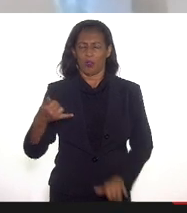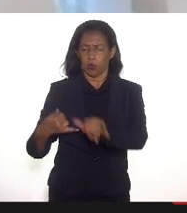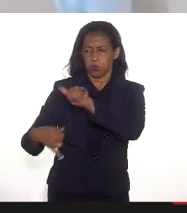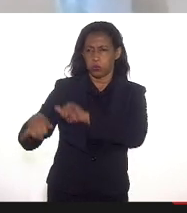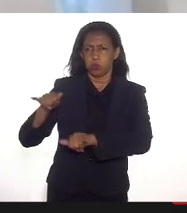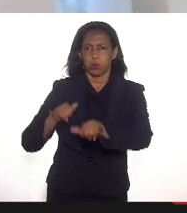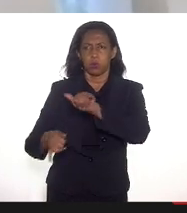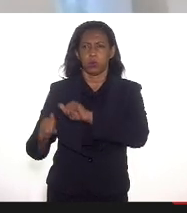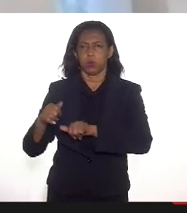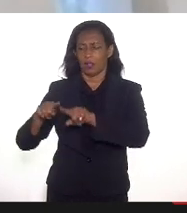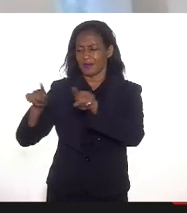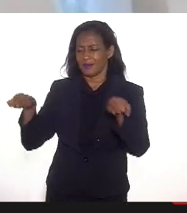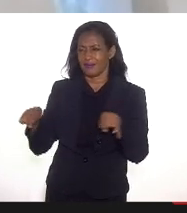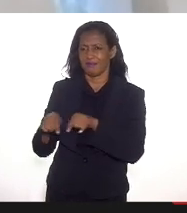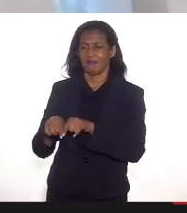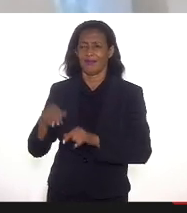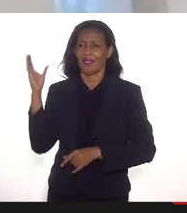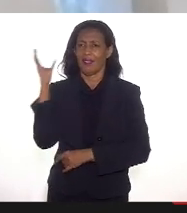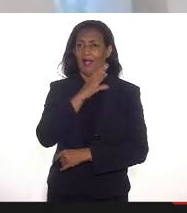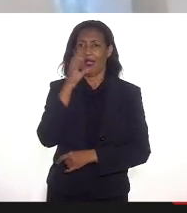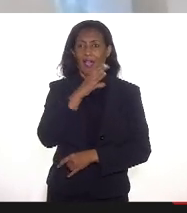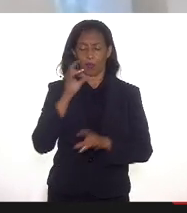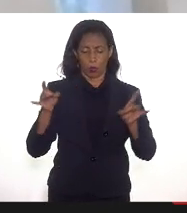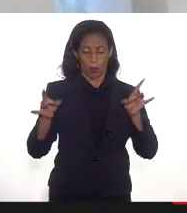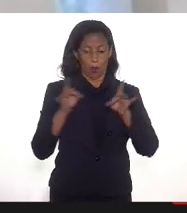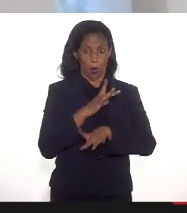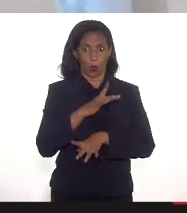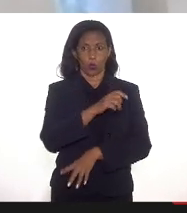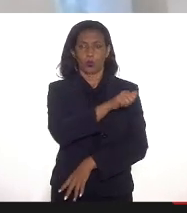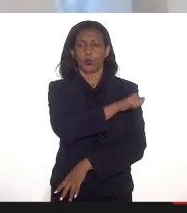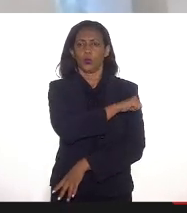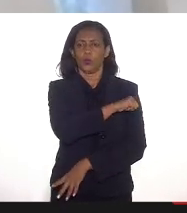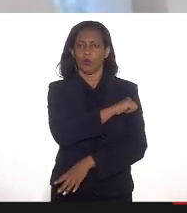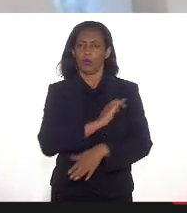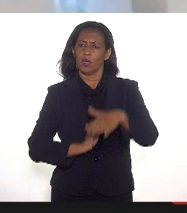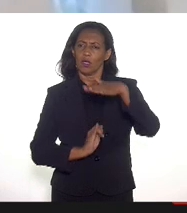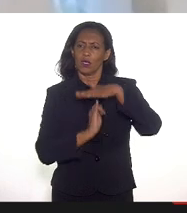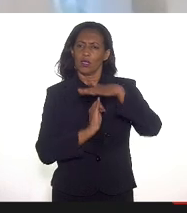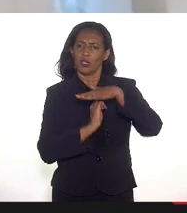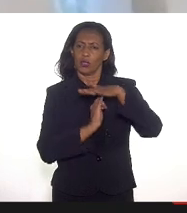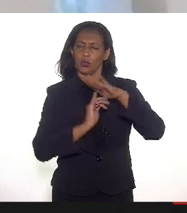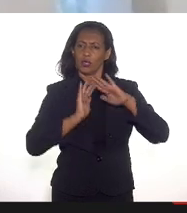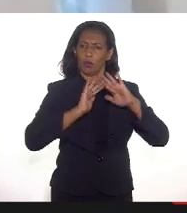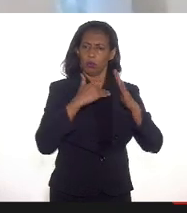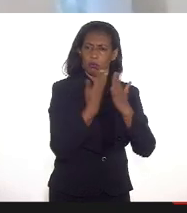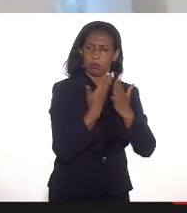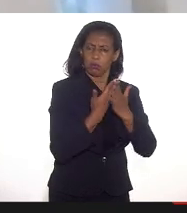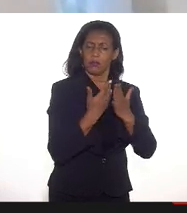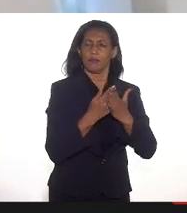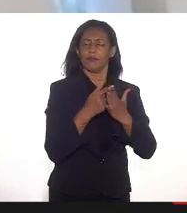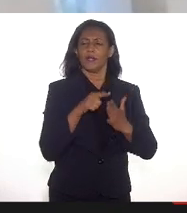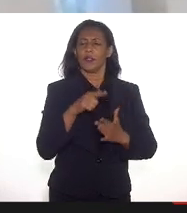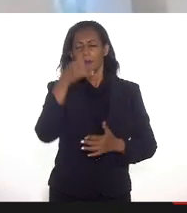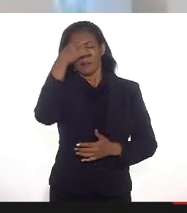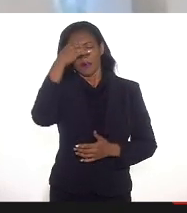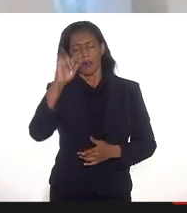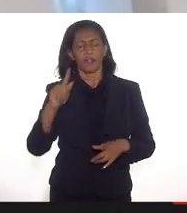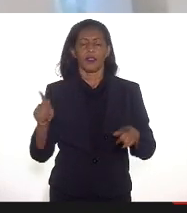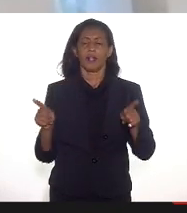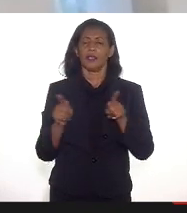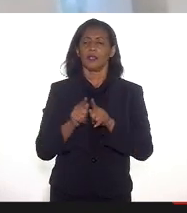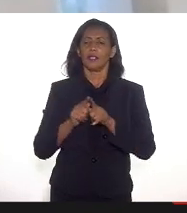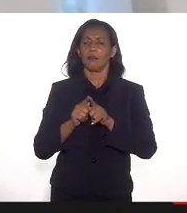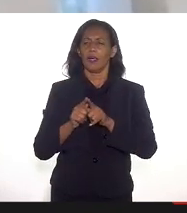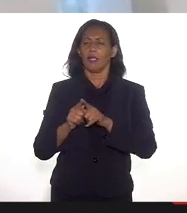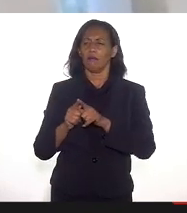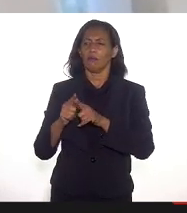forma mais rápida possível disponível para os nossos alunos, nas nossas unidades, e também para evitar qualquer tipo de